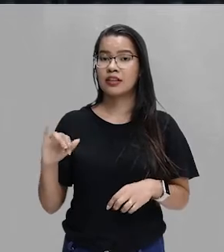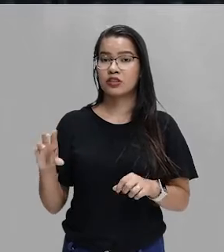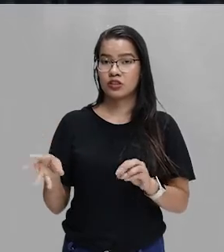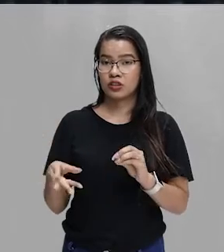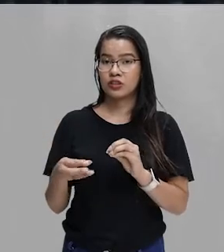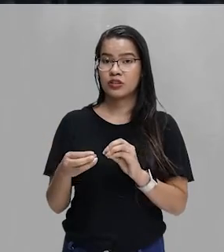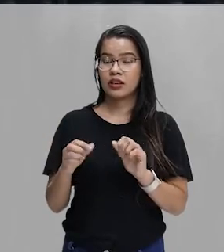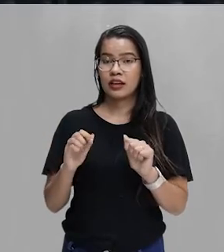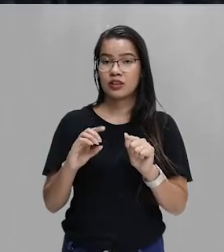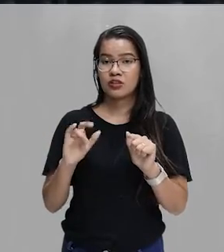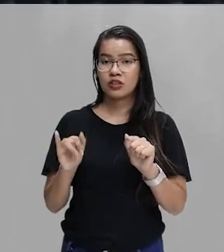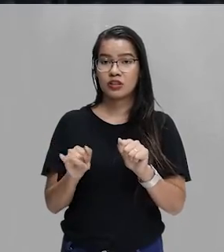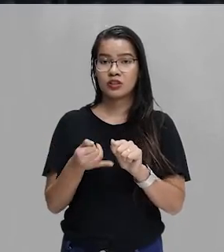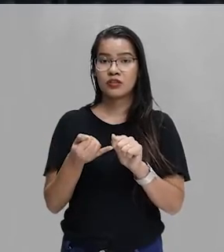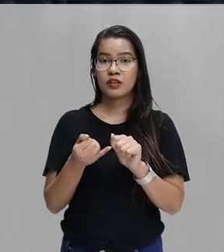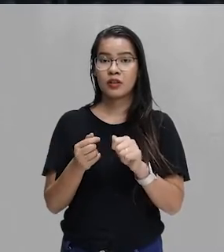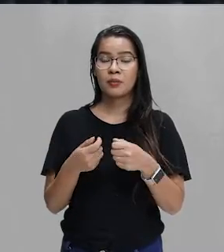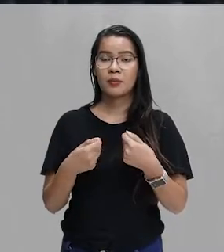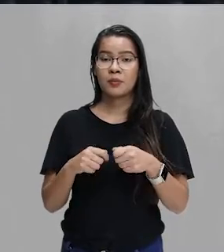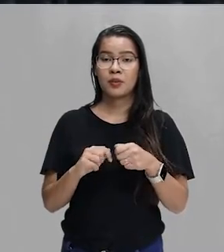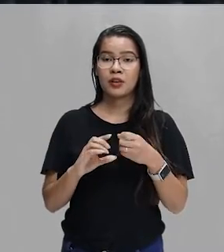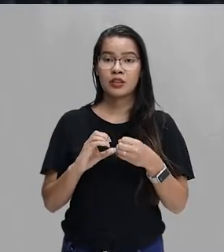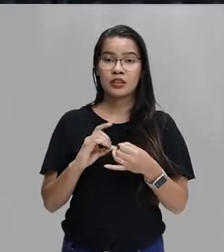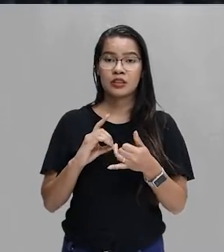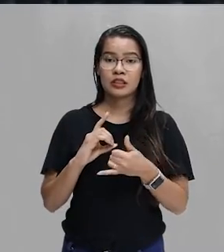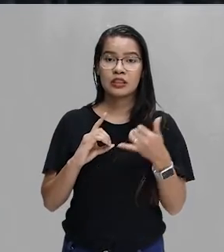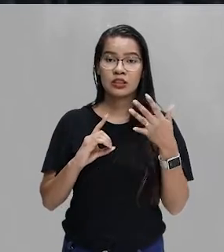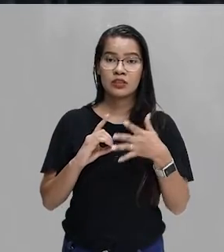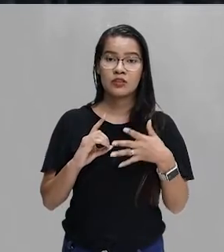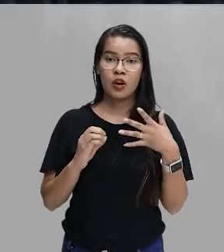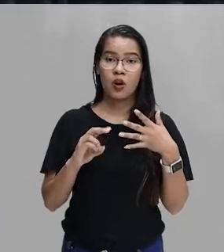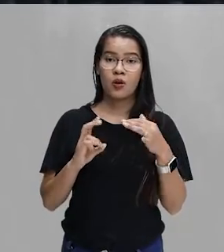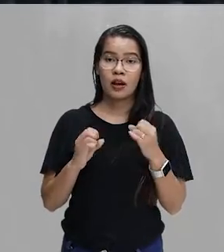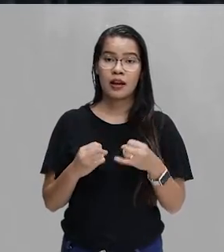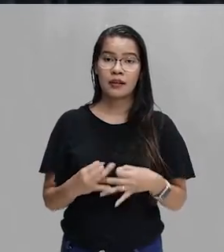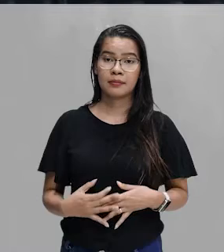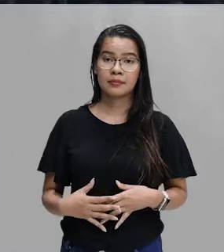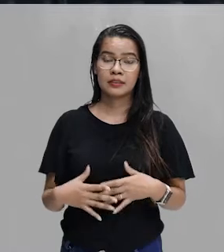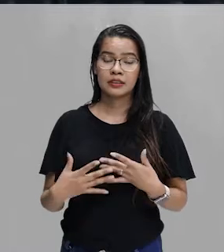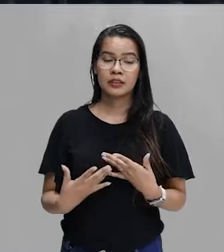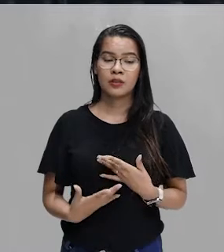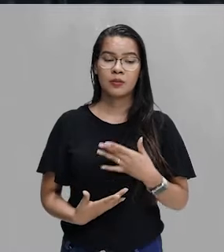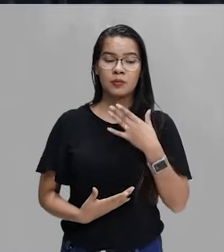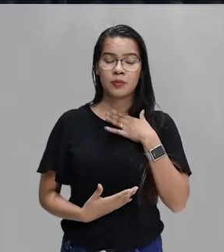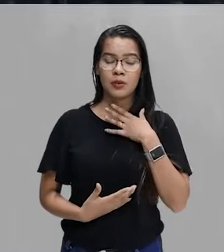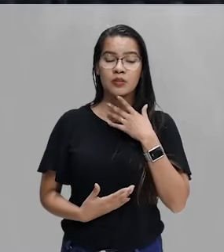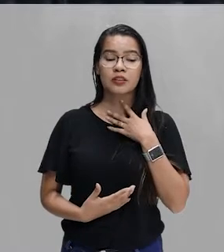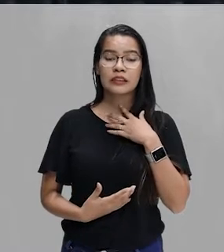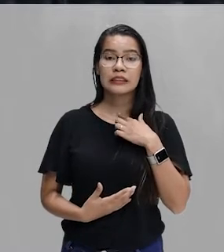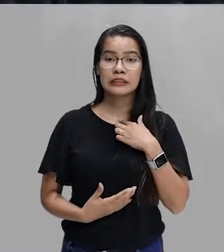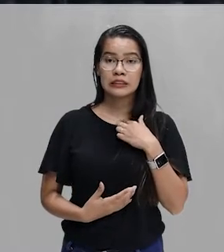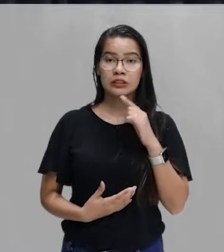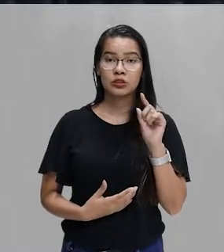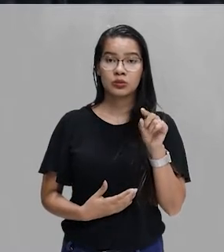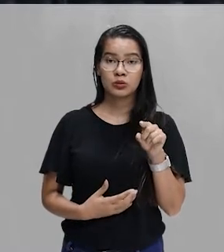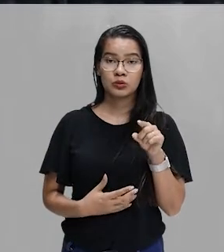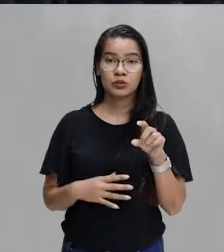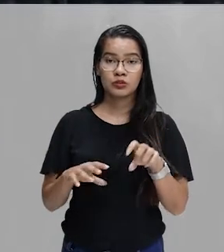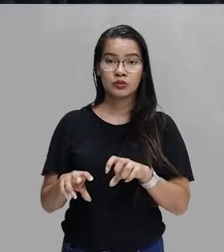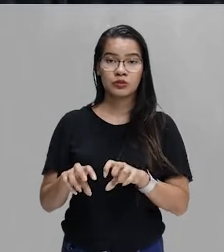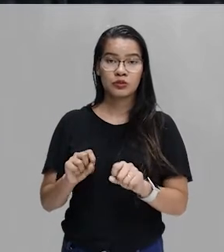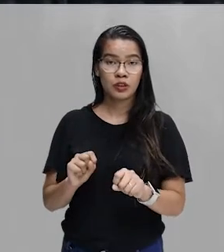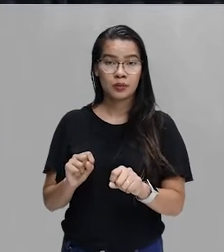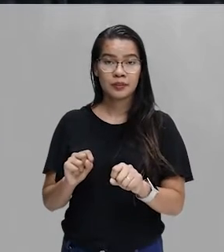que pode ser restritiva ou explicativa, tá bom? Meu desejo é que tu te formes, né?